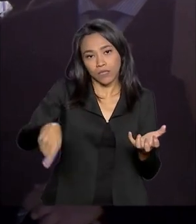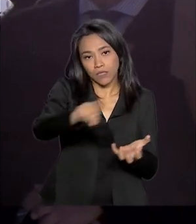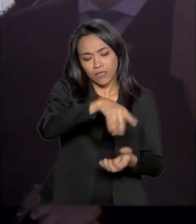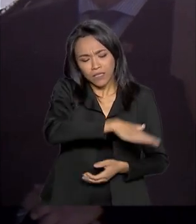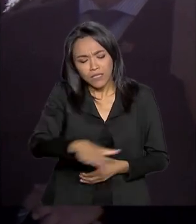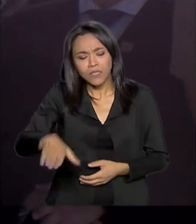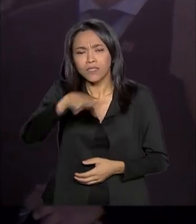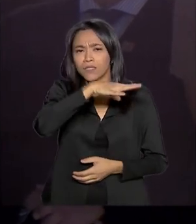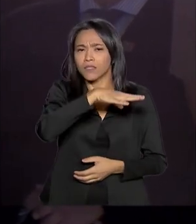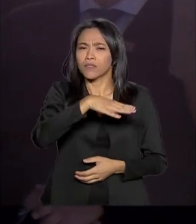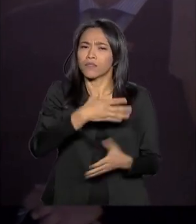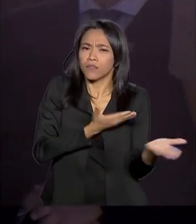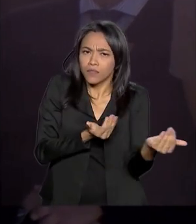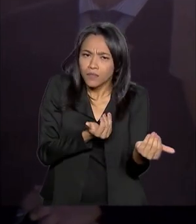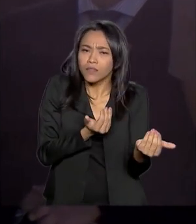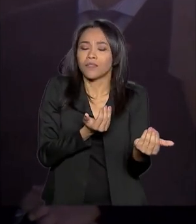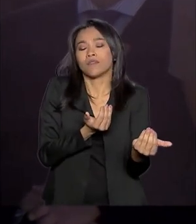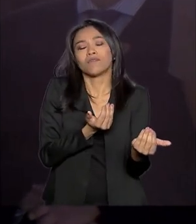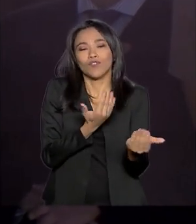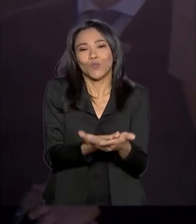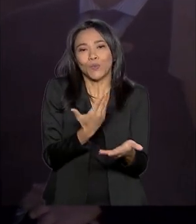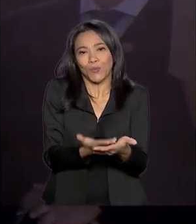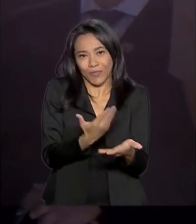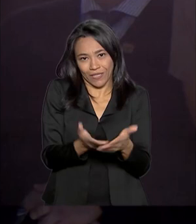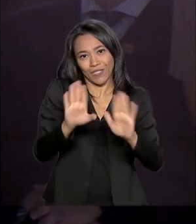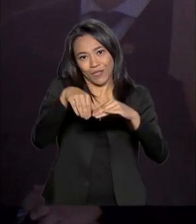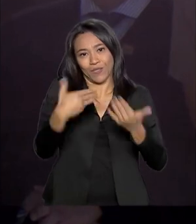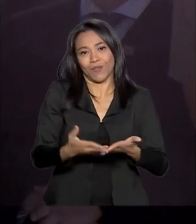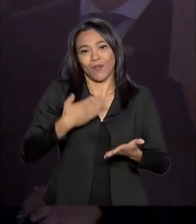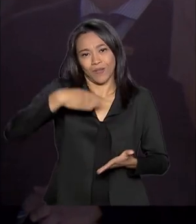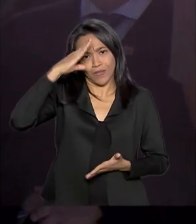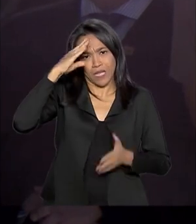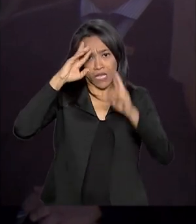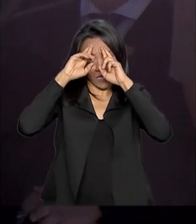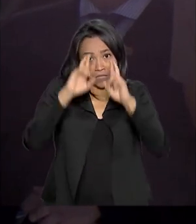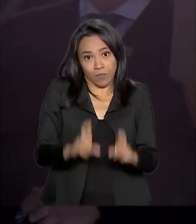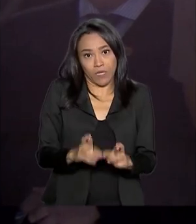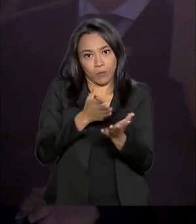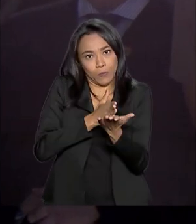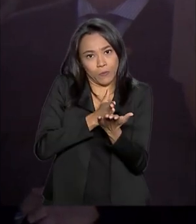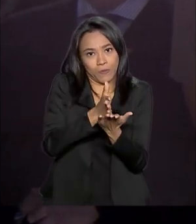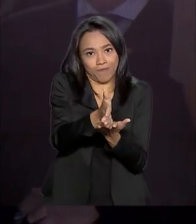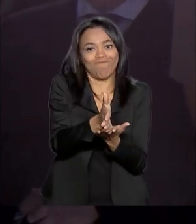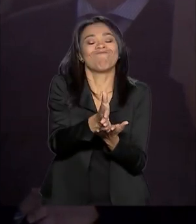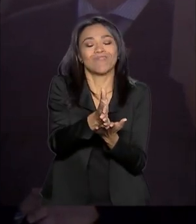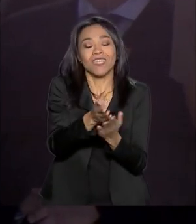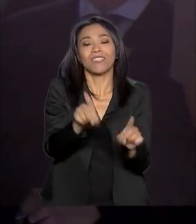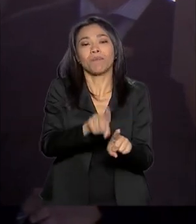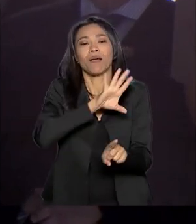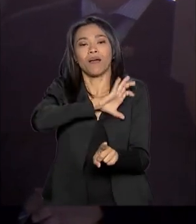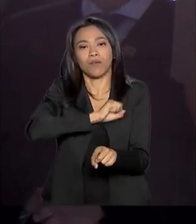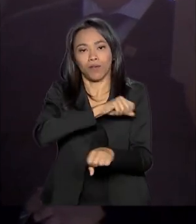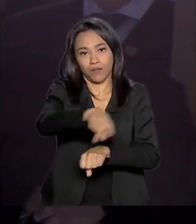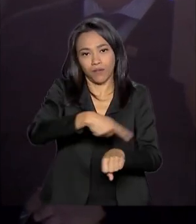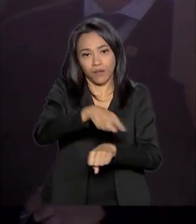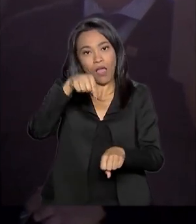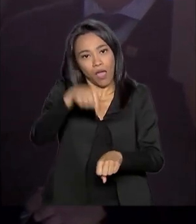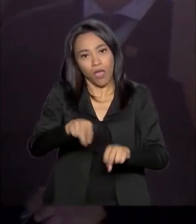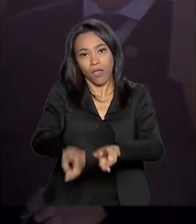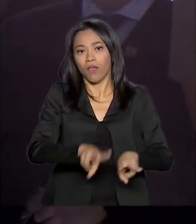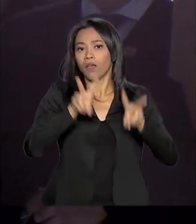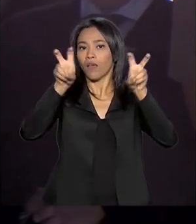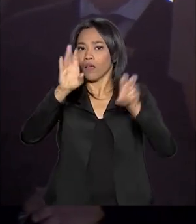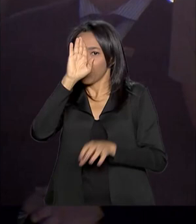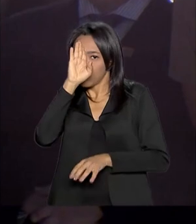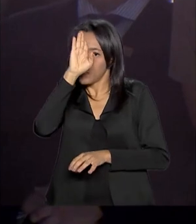escolares. Respeito, disciplina, amor à pátria são fundamentos importantes desses colégios. As escolas